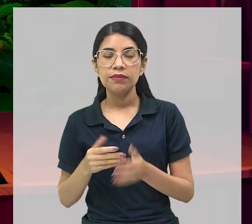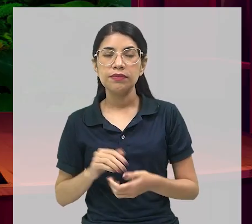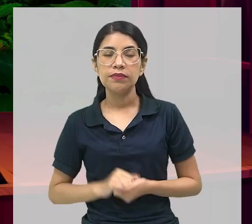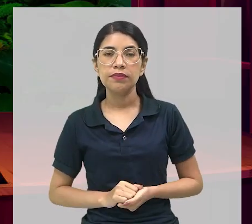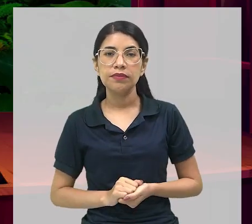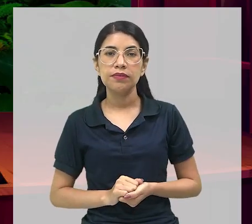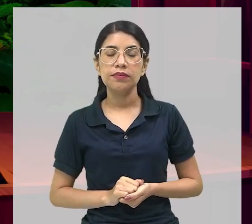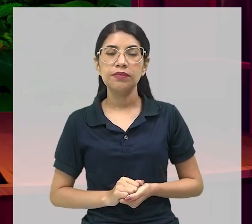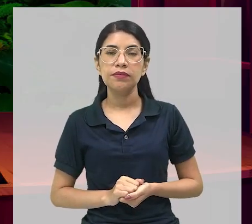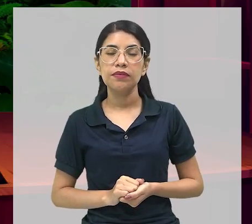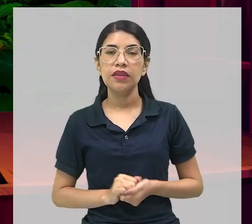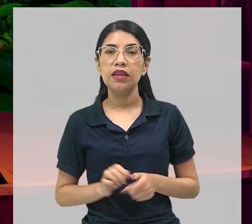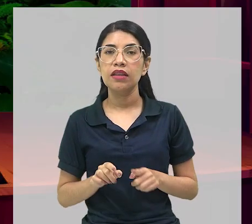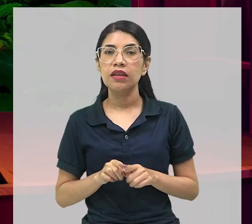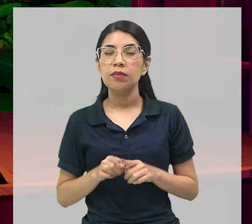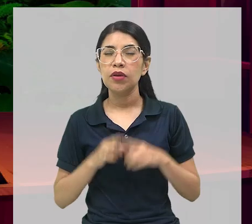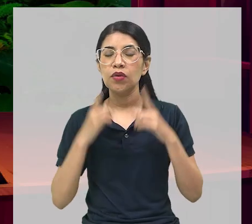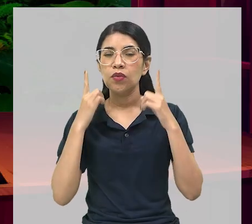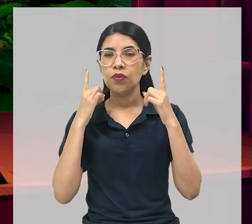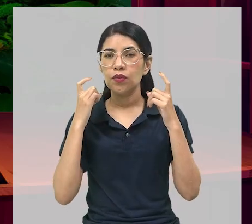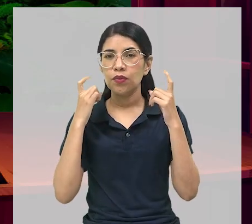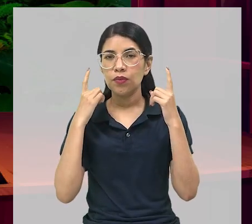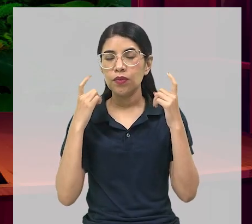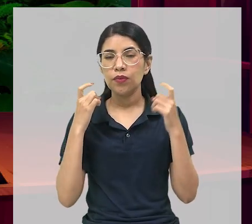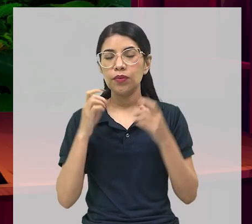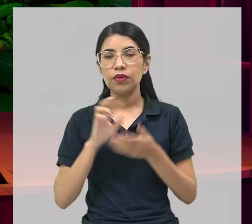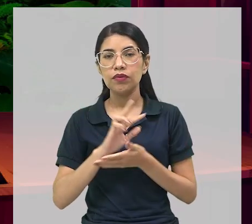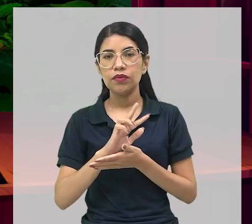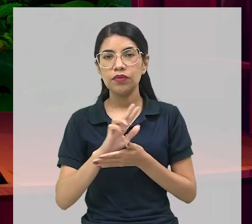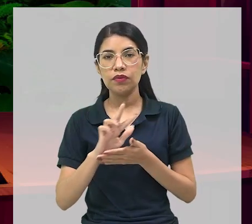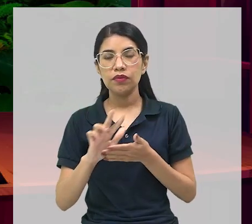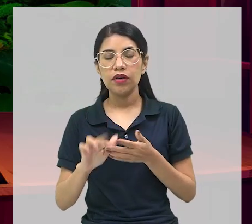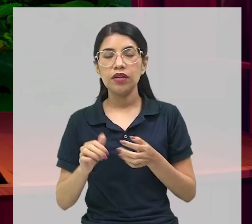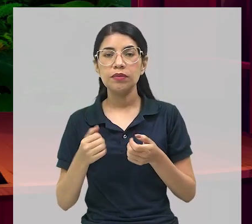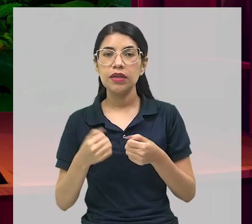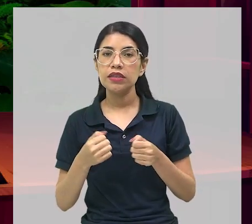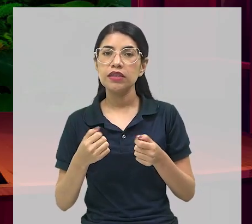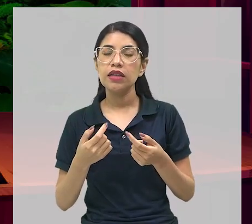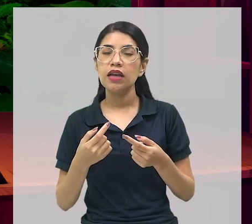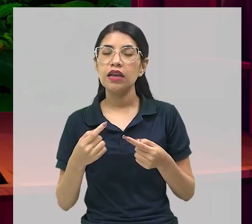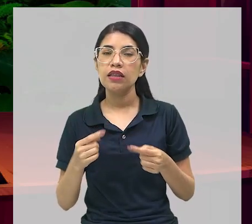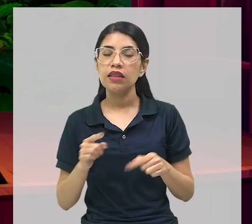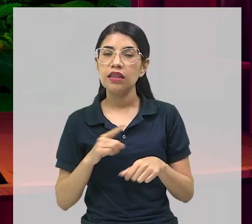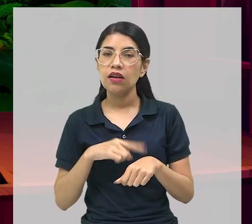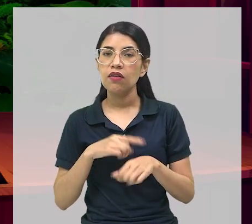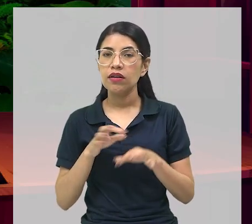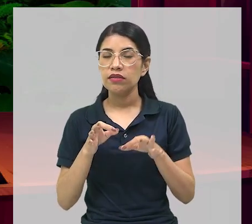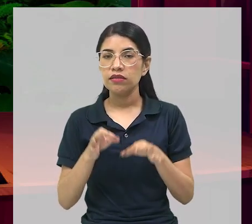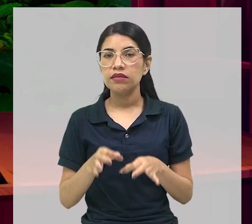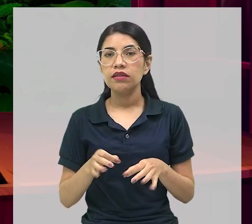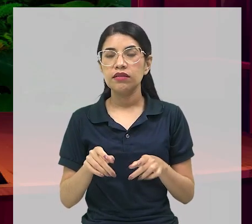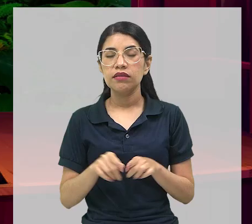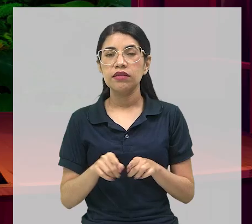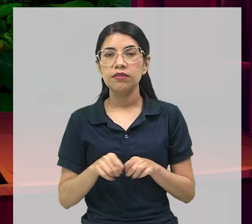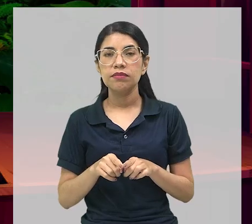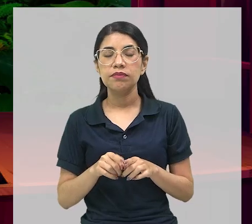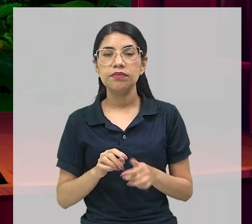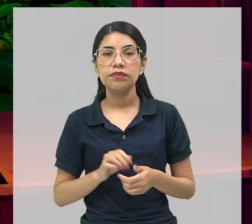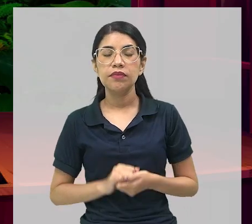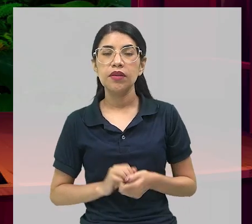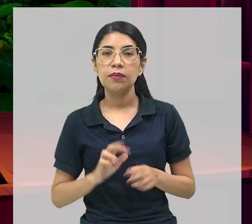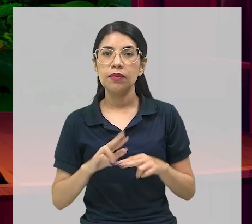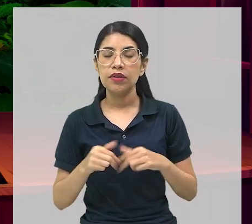cena. Os ruídos, os sons, eles têm que entrar no momento ideal. Por isso